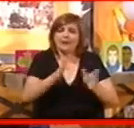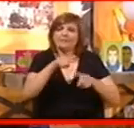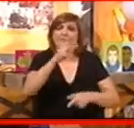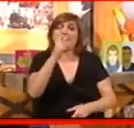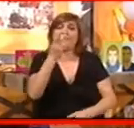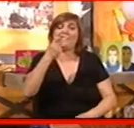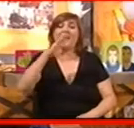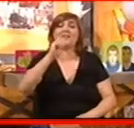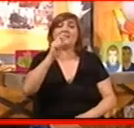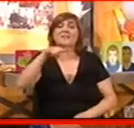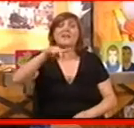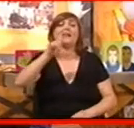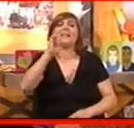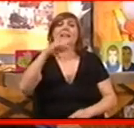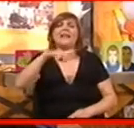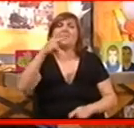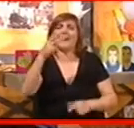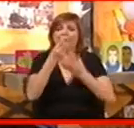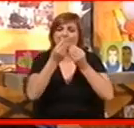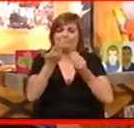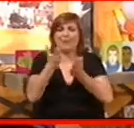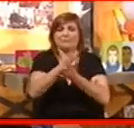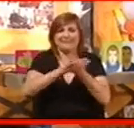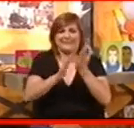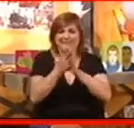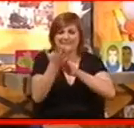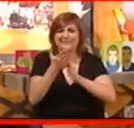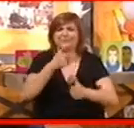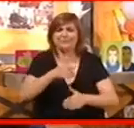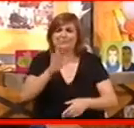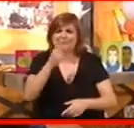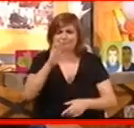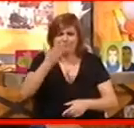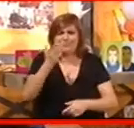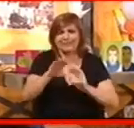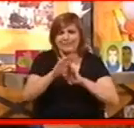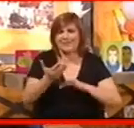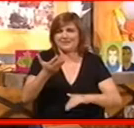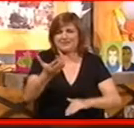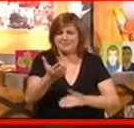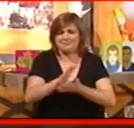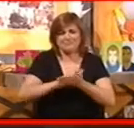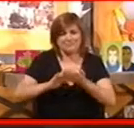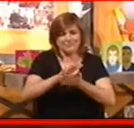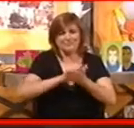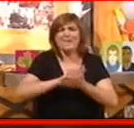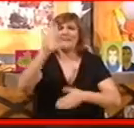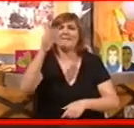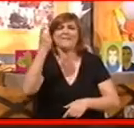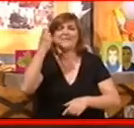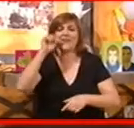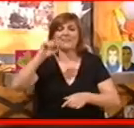vaselina. Mãozinhas. Não, mas põe lá a mãozinha para a minha direita. E... ah, espera aí, falta